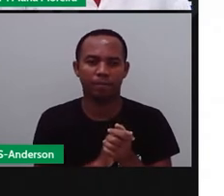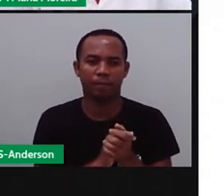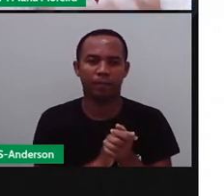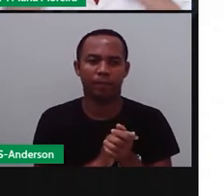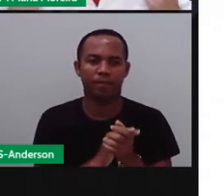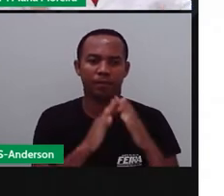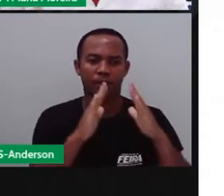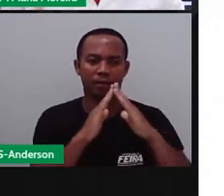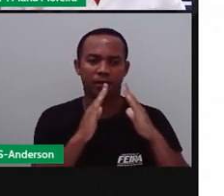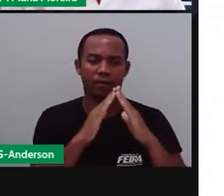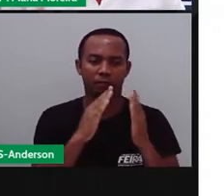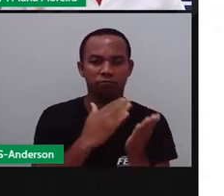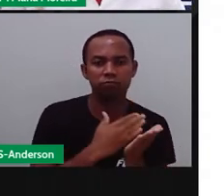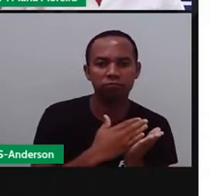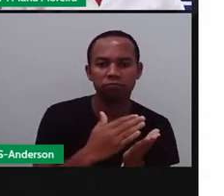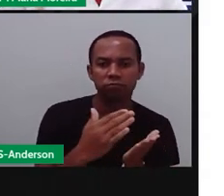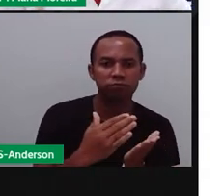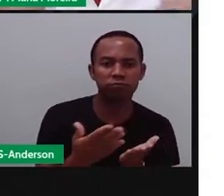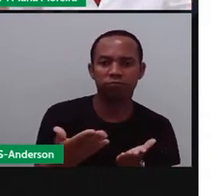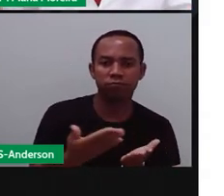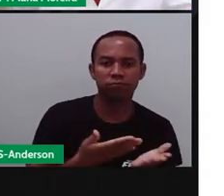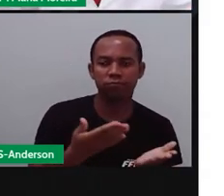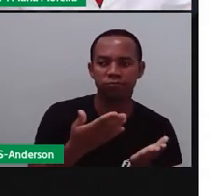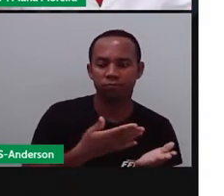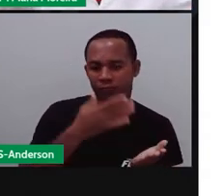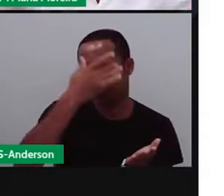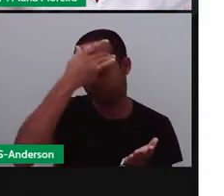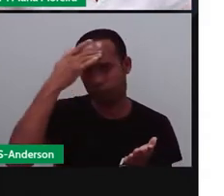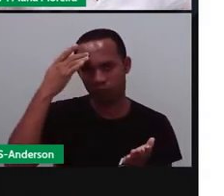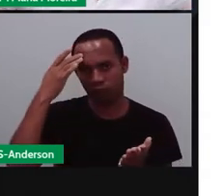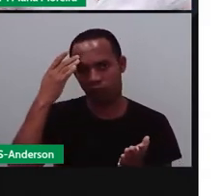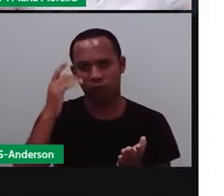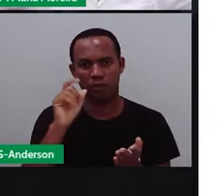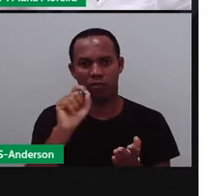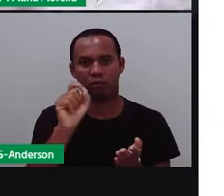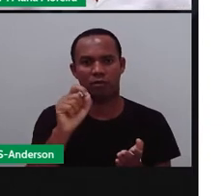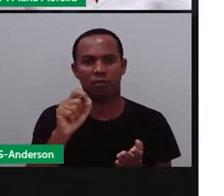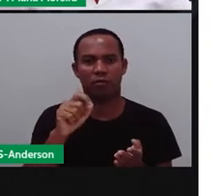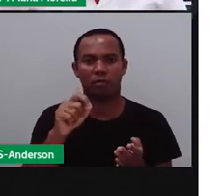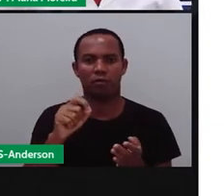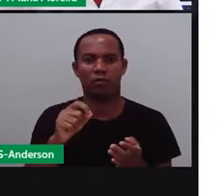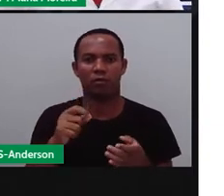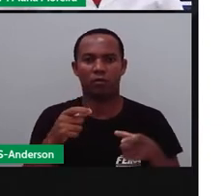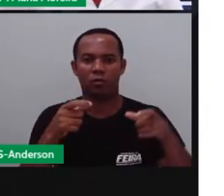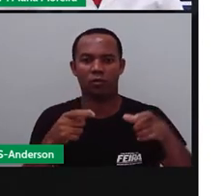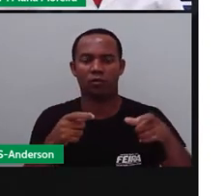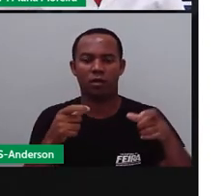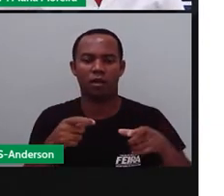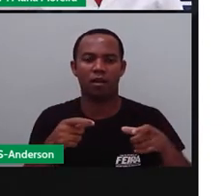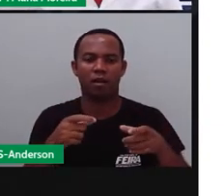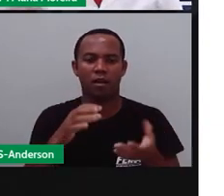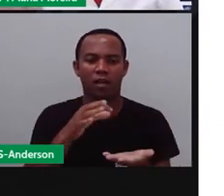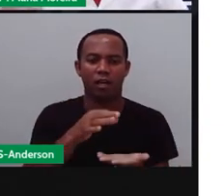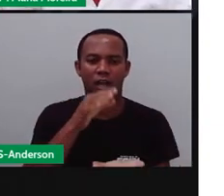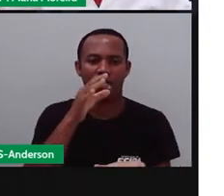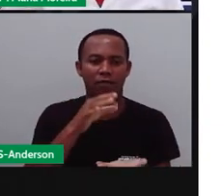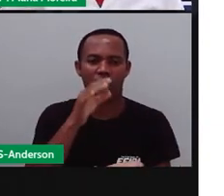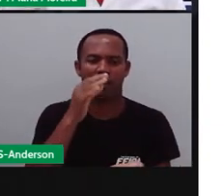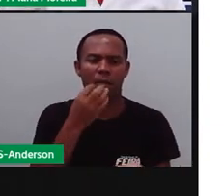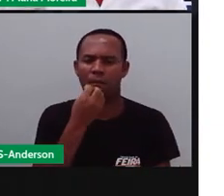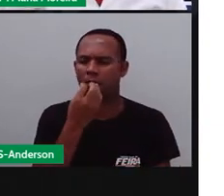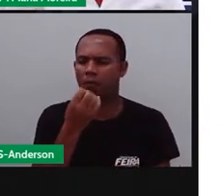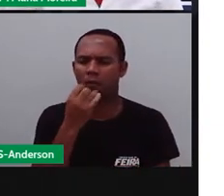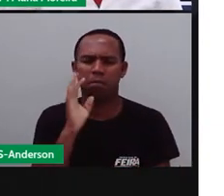portas para receber essas pessoas. Então, existem fazendas que fazem cafés da manhã, na verdade,